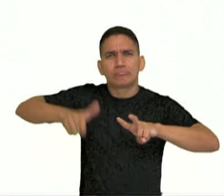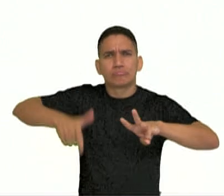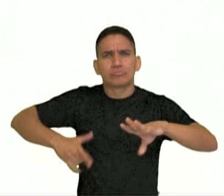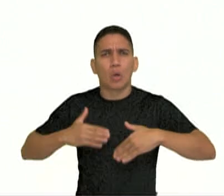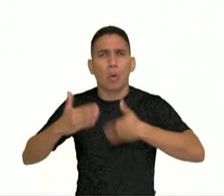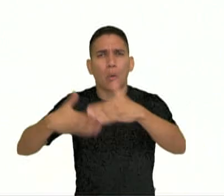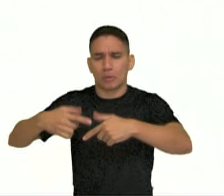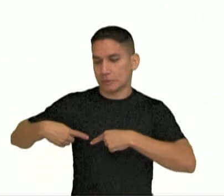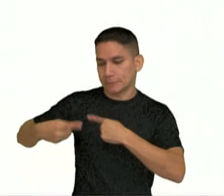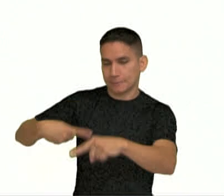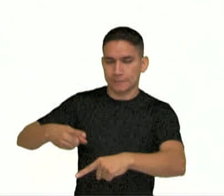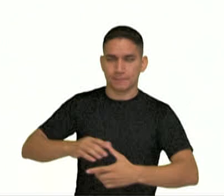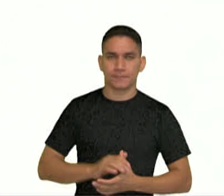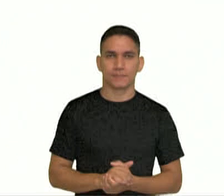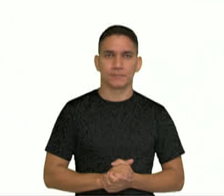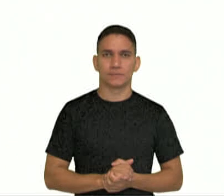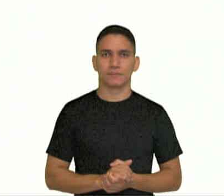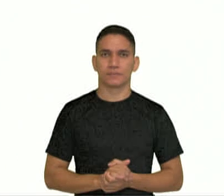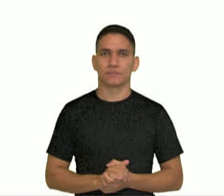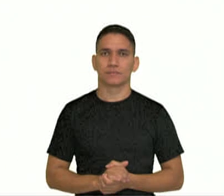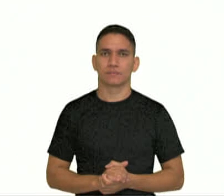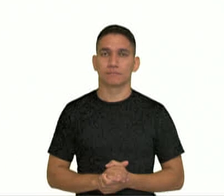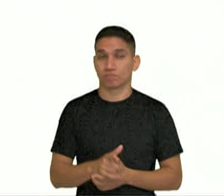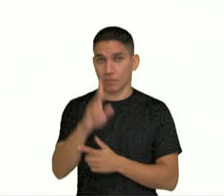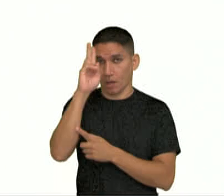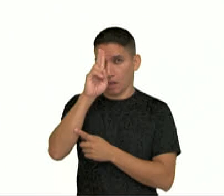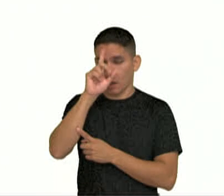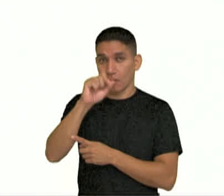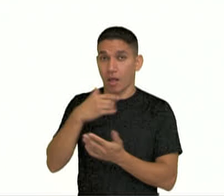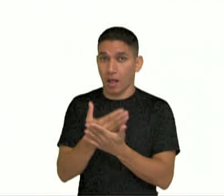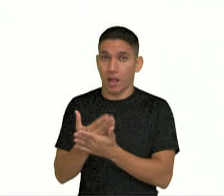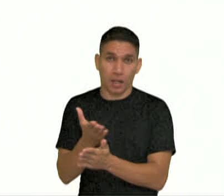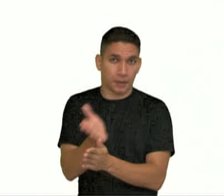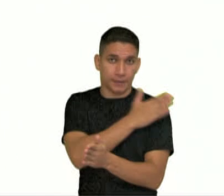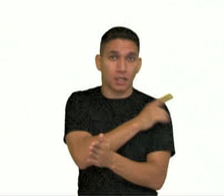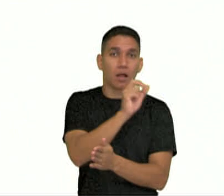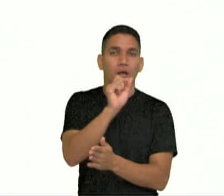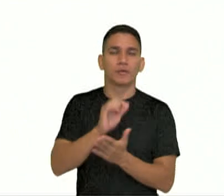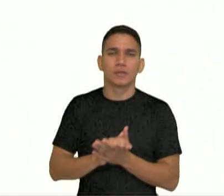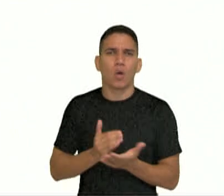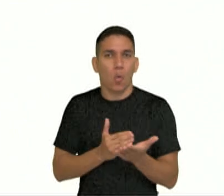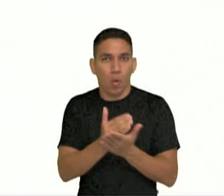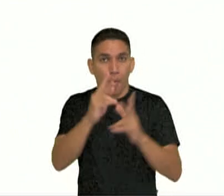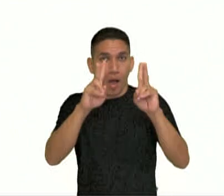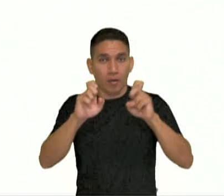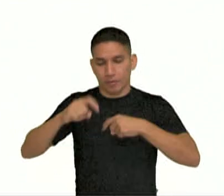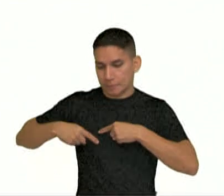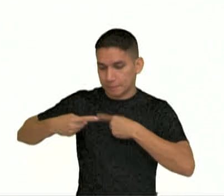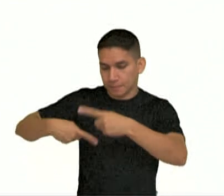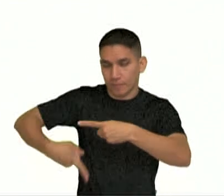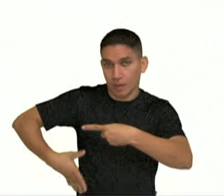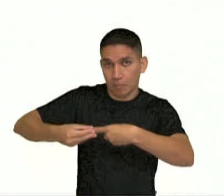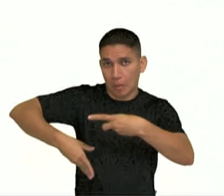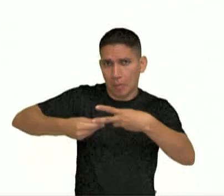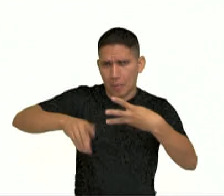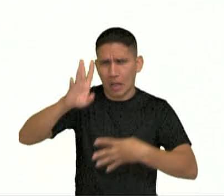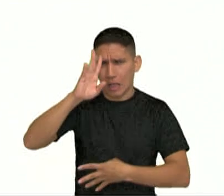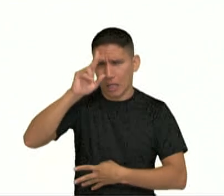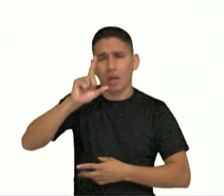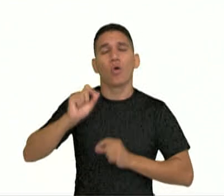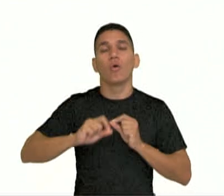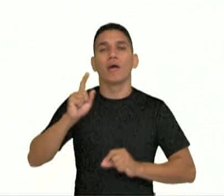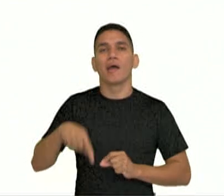durante as gerações, tá bom? Relembrando então da aula passada. Então a gente começou a falar de herança quantitativa. Lembra o que era isso? Que